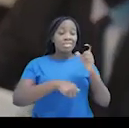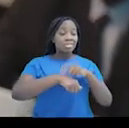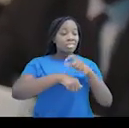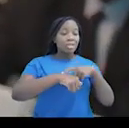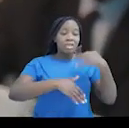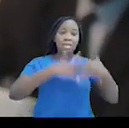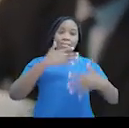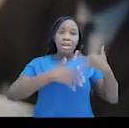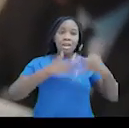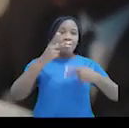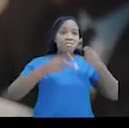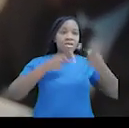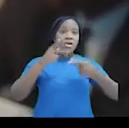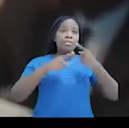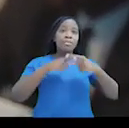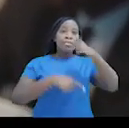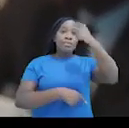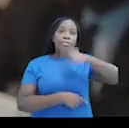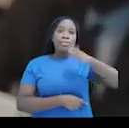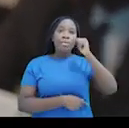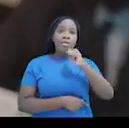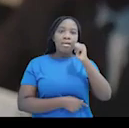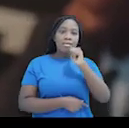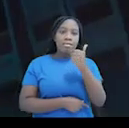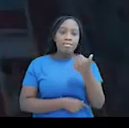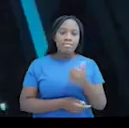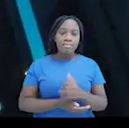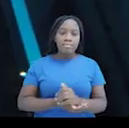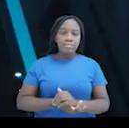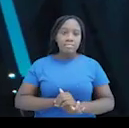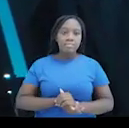Ele vai me interromper o tempo inteiro, só porque eu sou mulher.